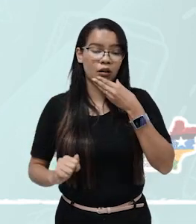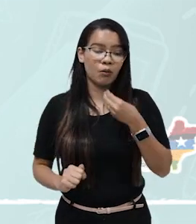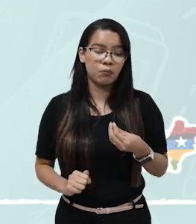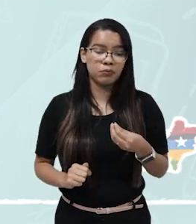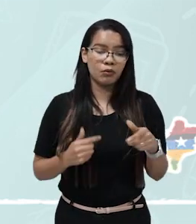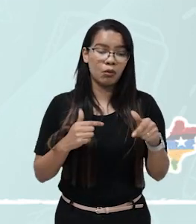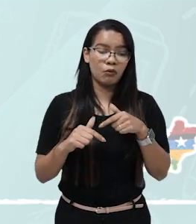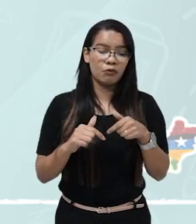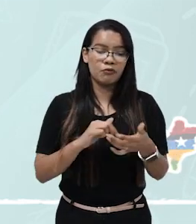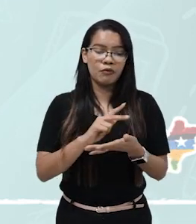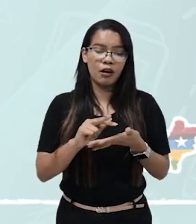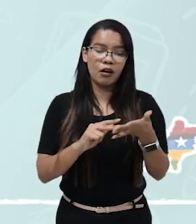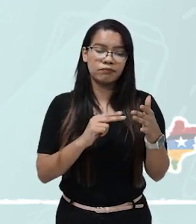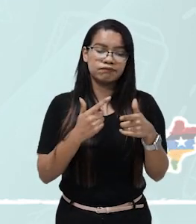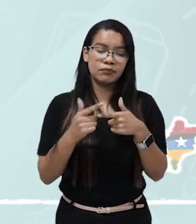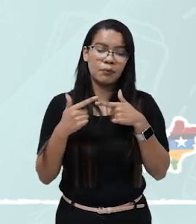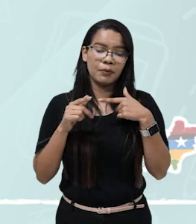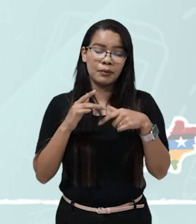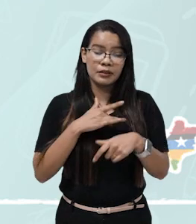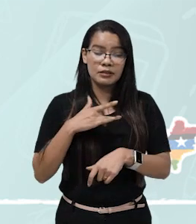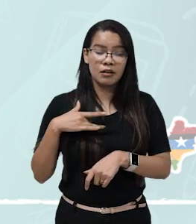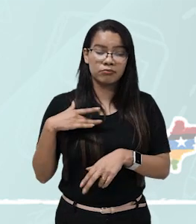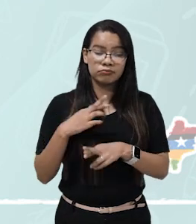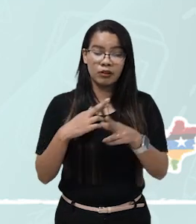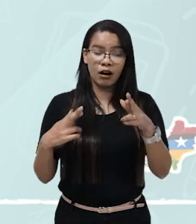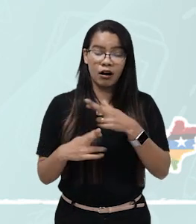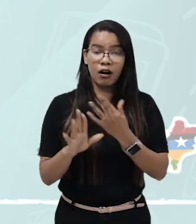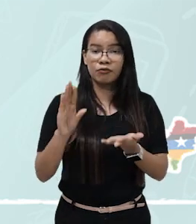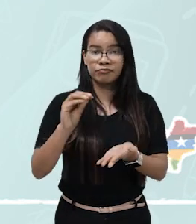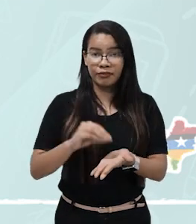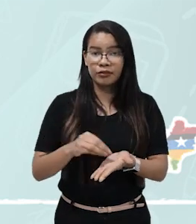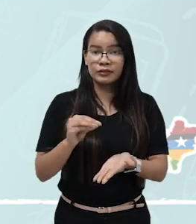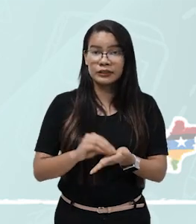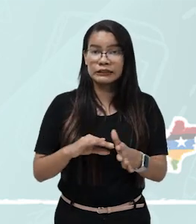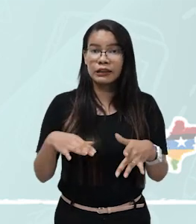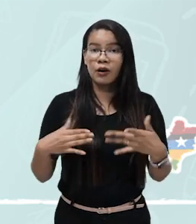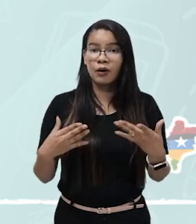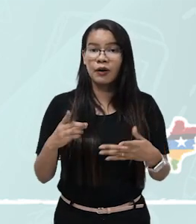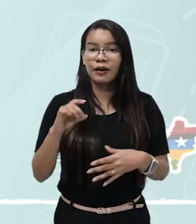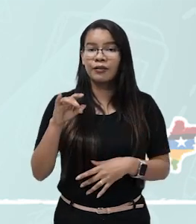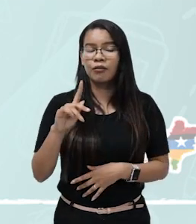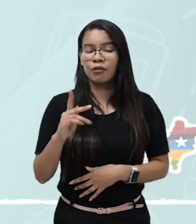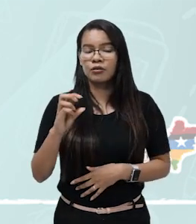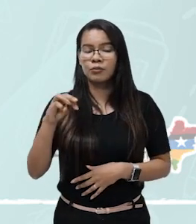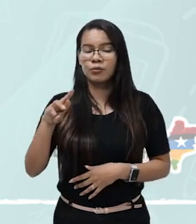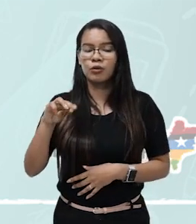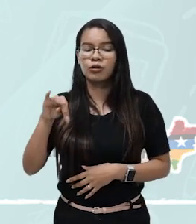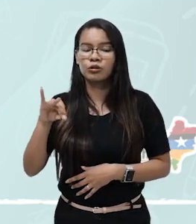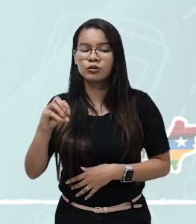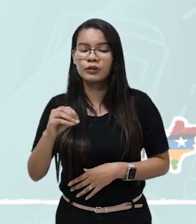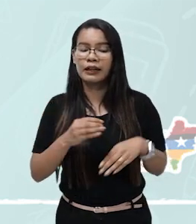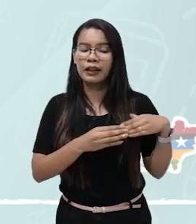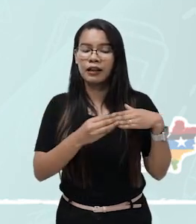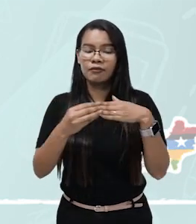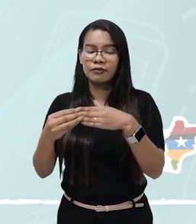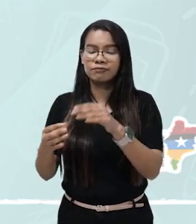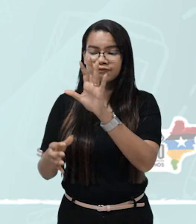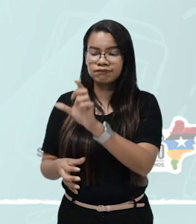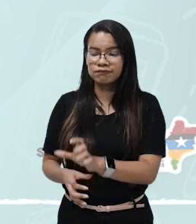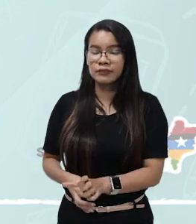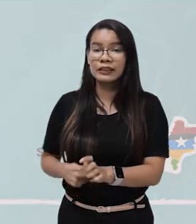deste hormônio. Então percebam, aqui é um hormônio que é receitado para aquele indivíduo que tem o quê?